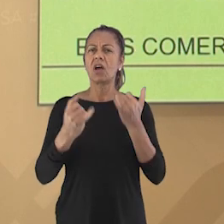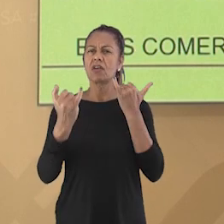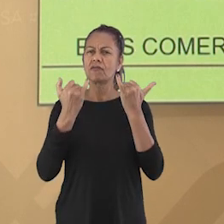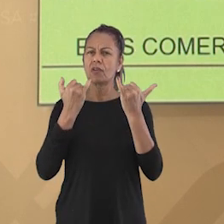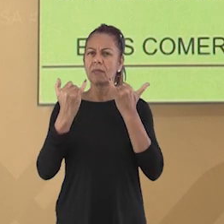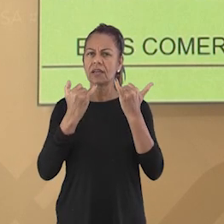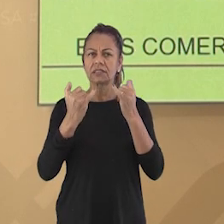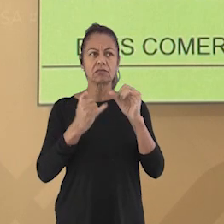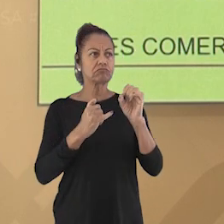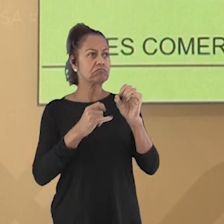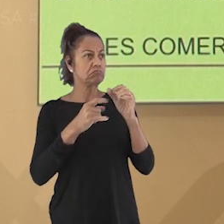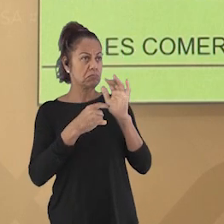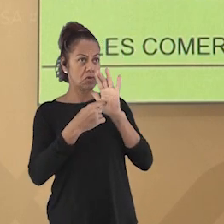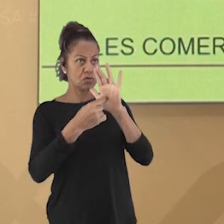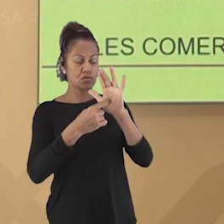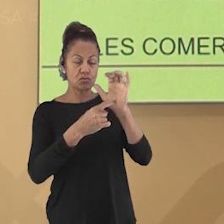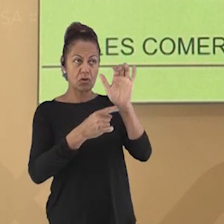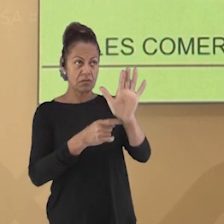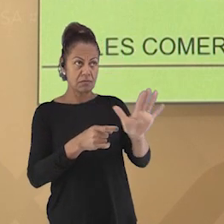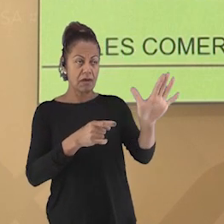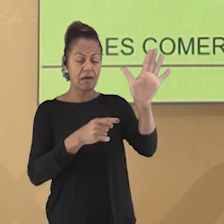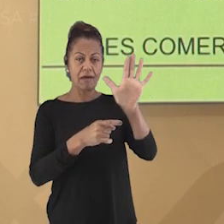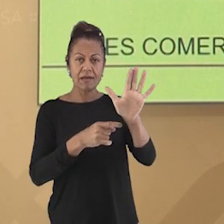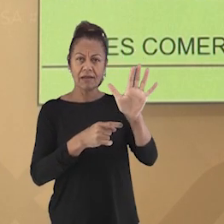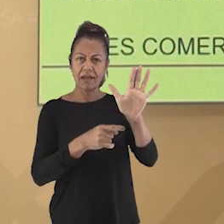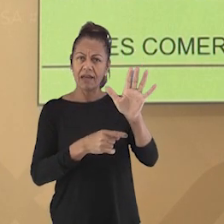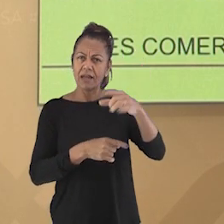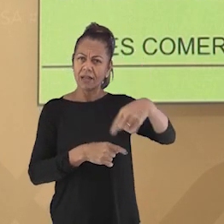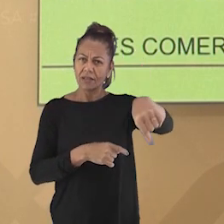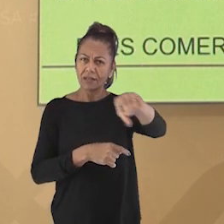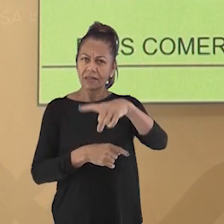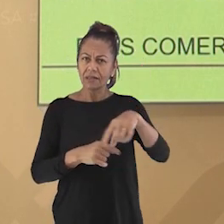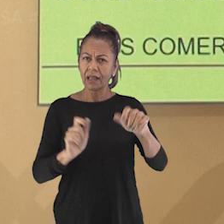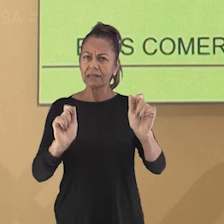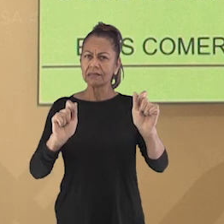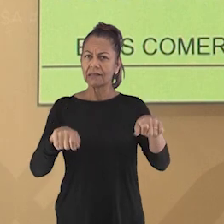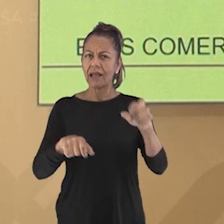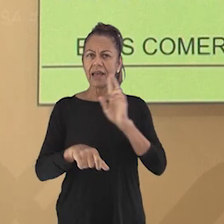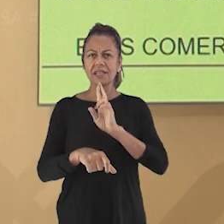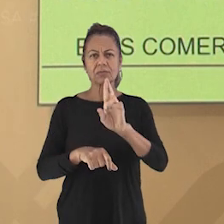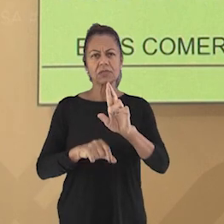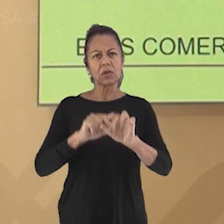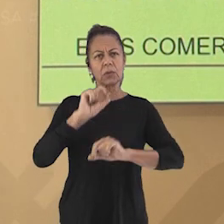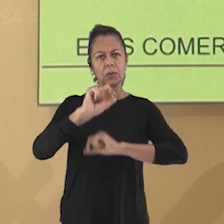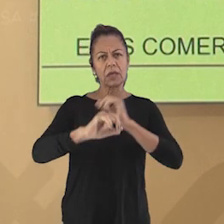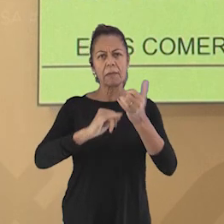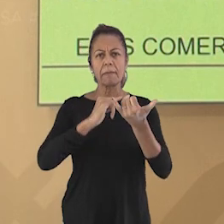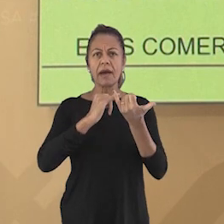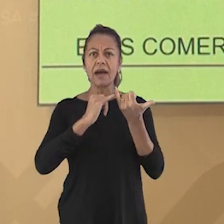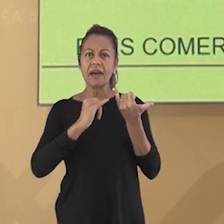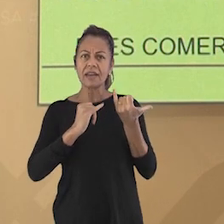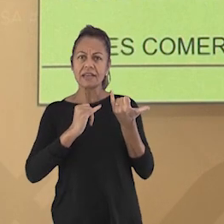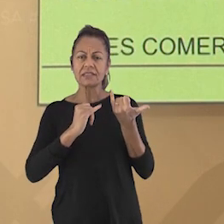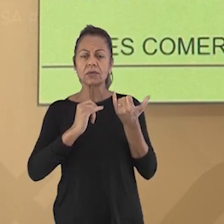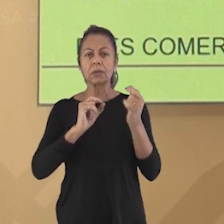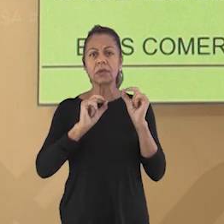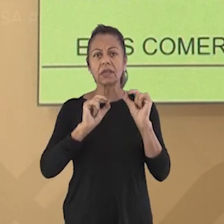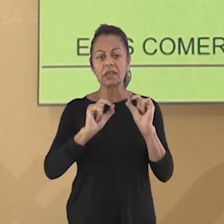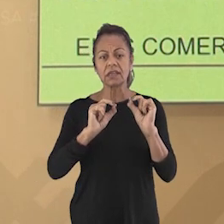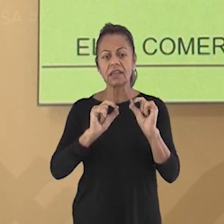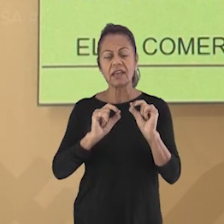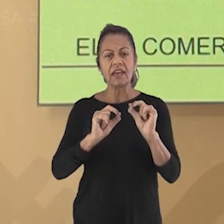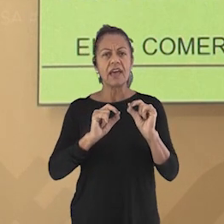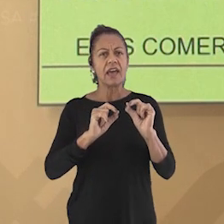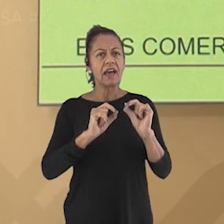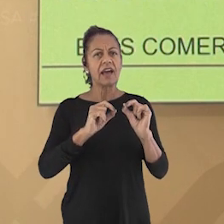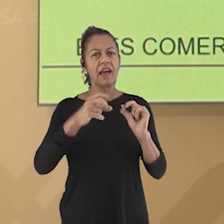aqui na tela, será que nós podemos responder o que tem parecido entre a forma que cada um desses